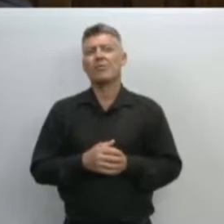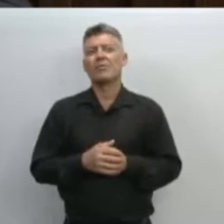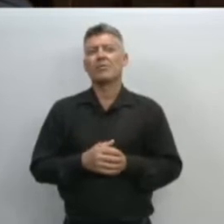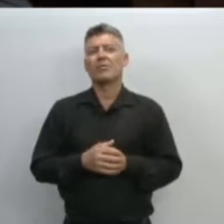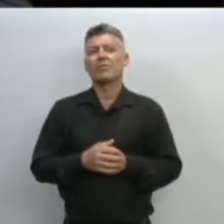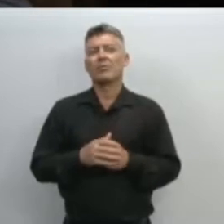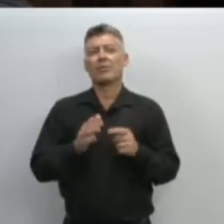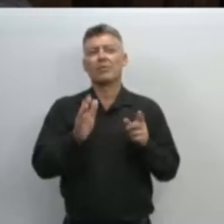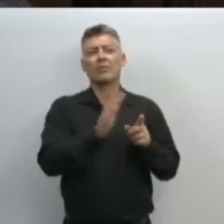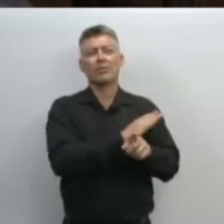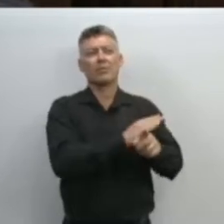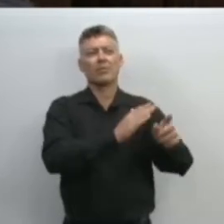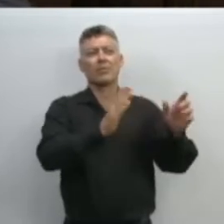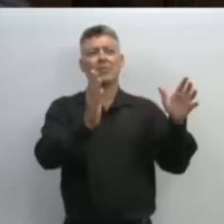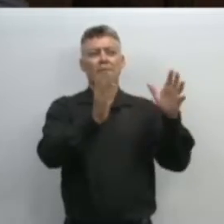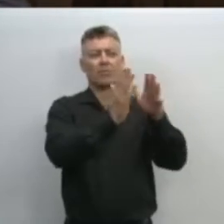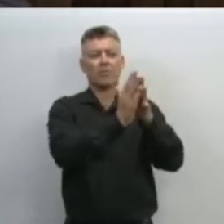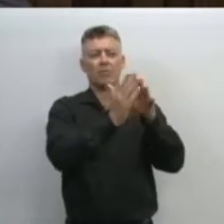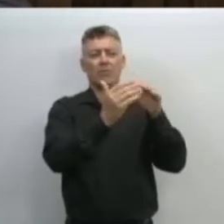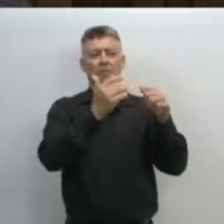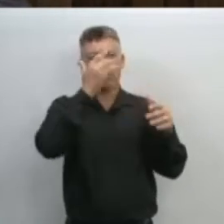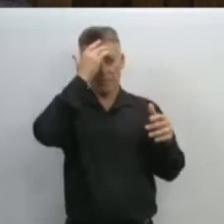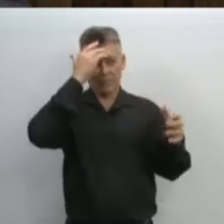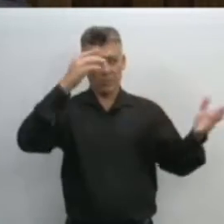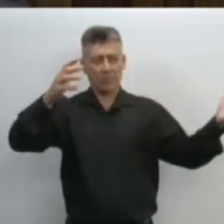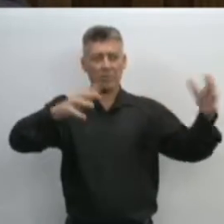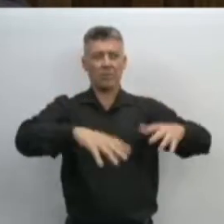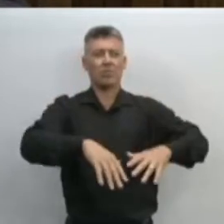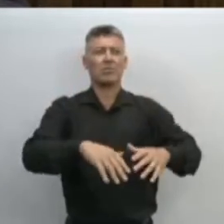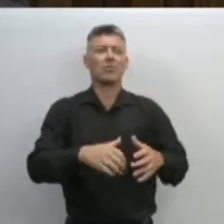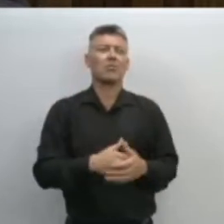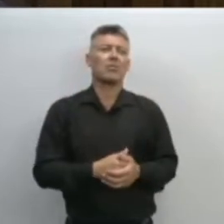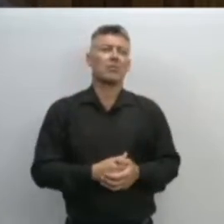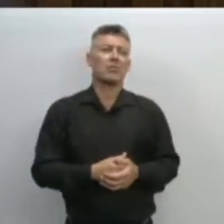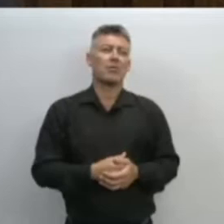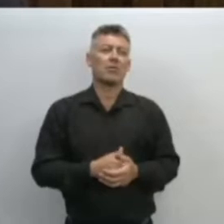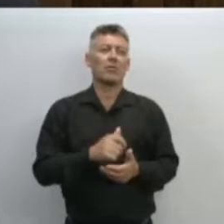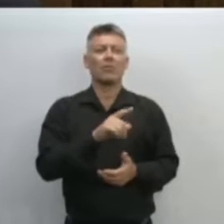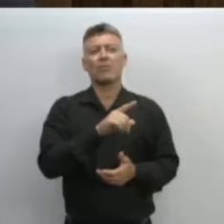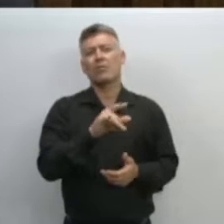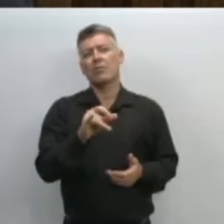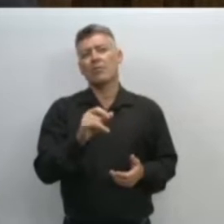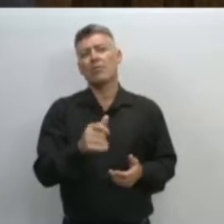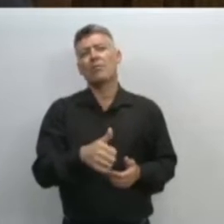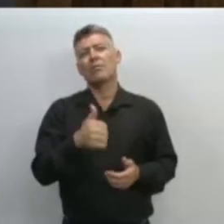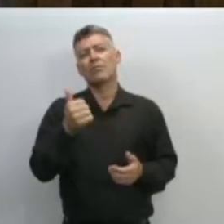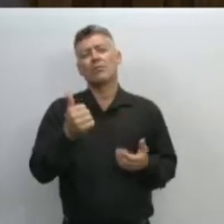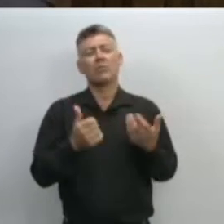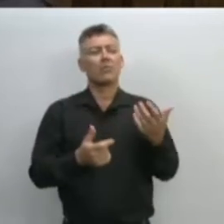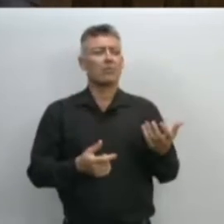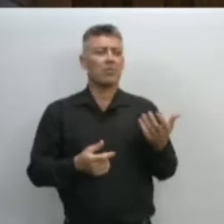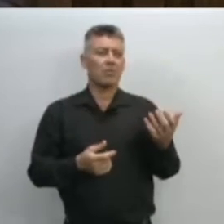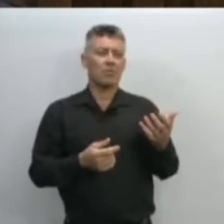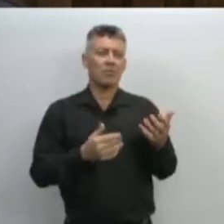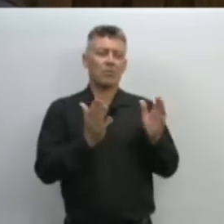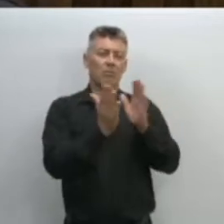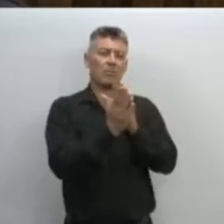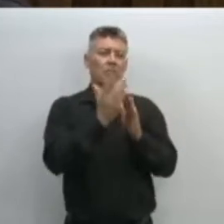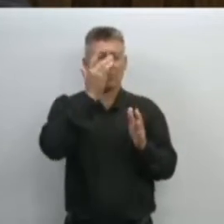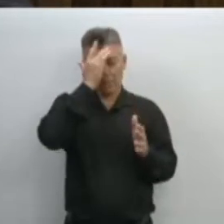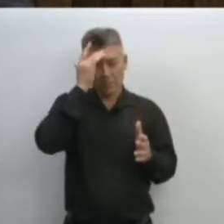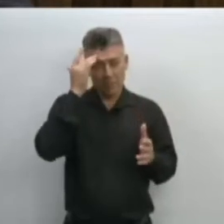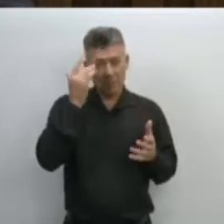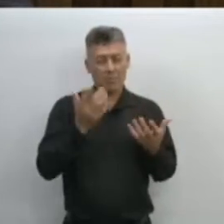convoca os moradores, chama no bairro ali que ele deseja melhorias, realizar audiências públicas,